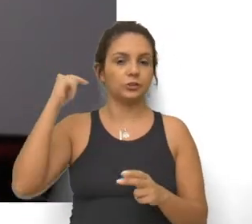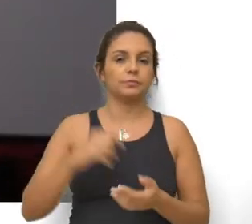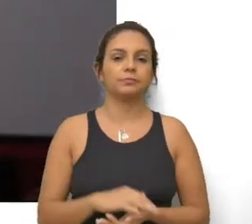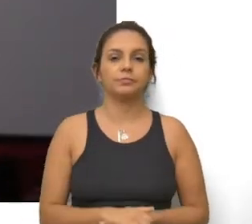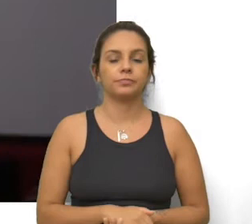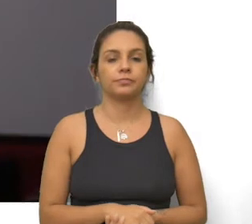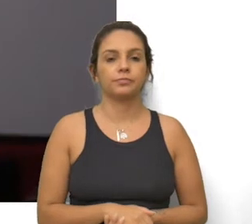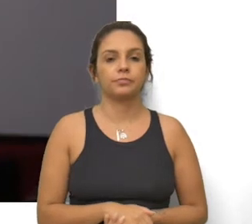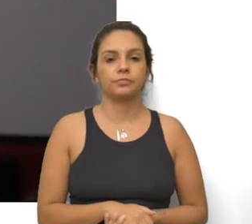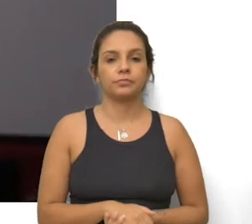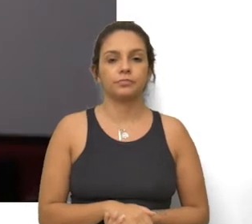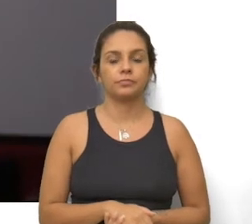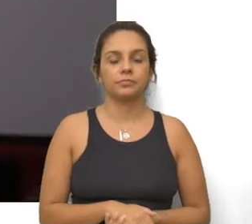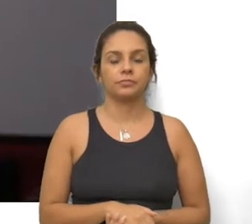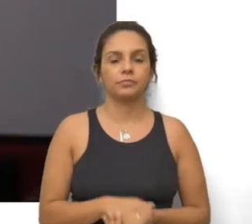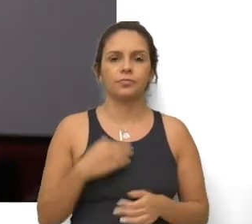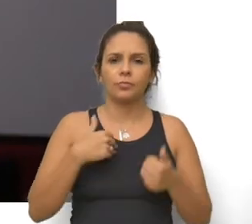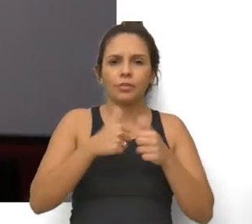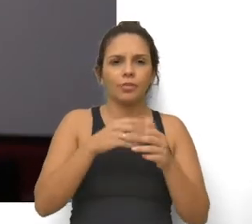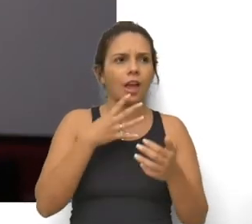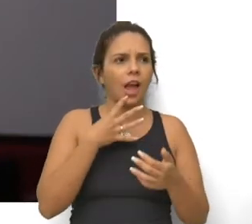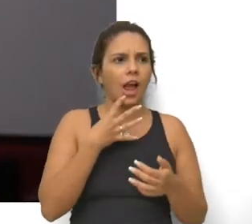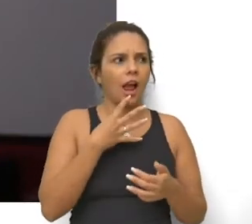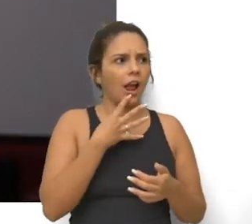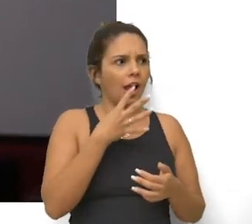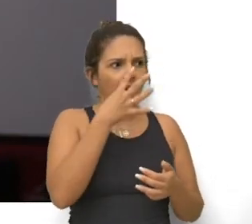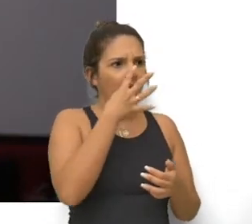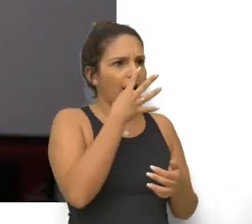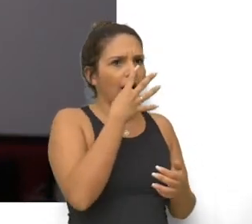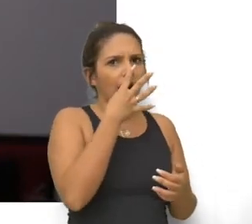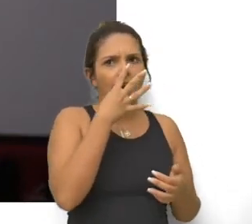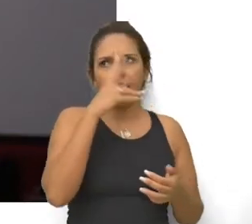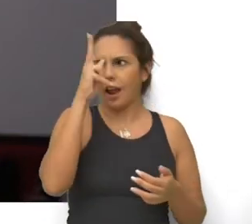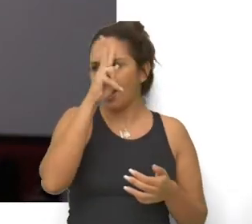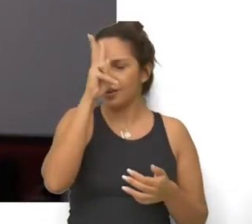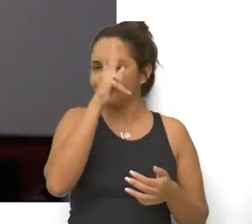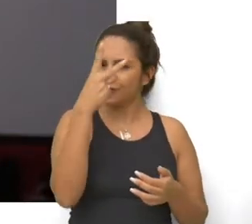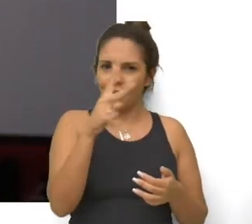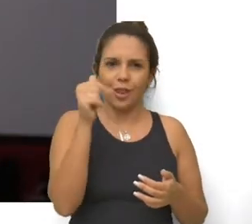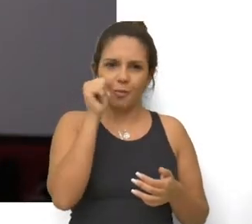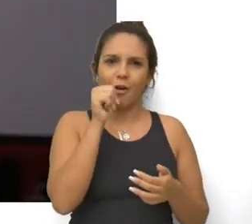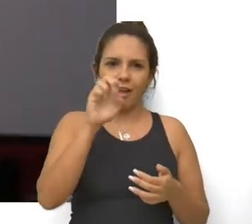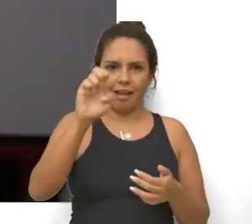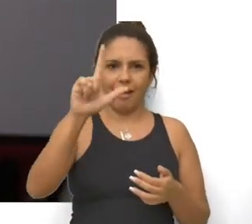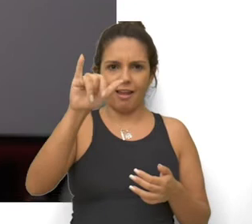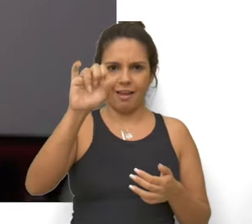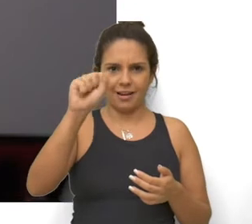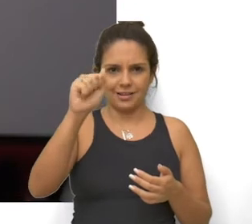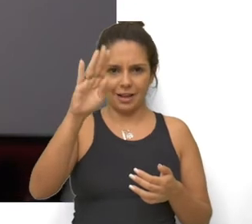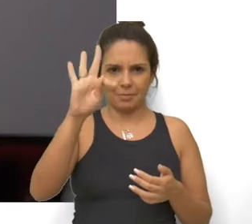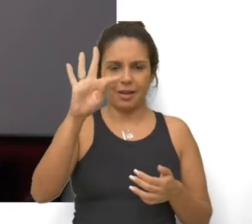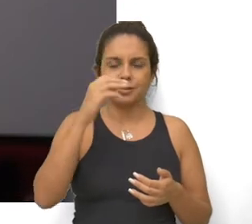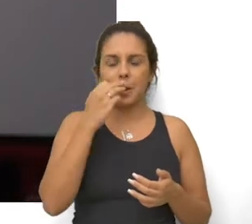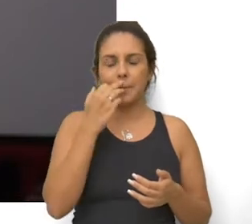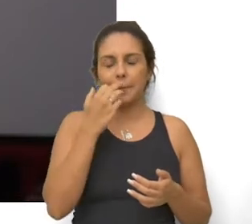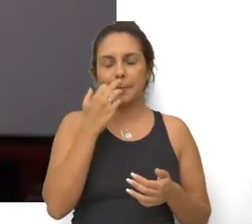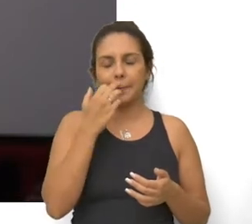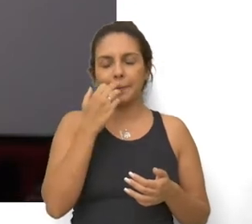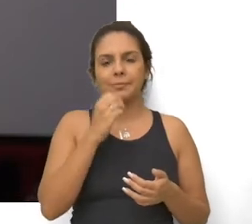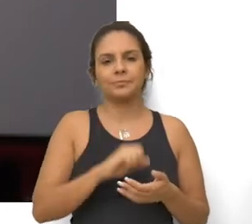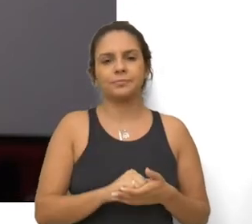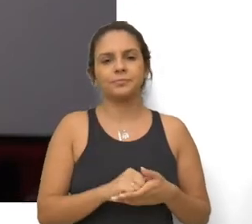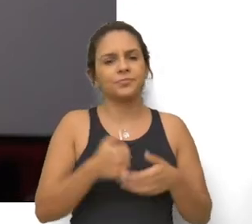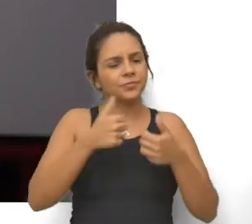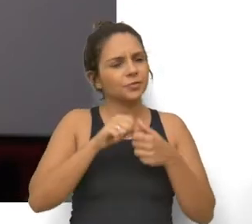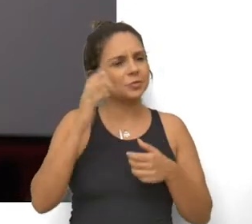eu fiquei fascinada com a história dessa escritora